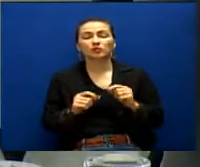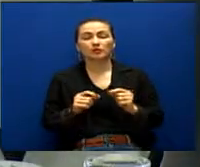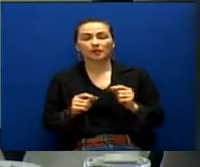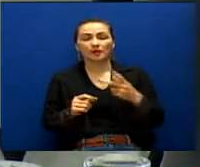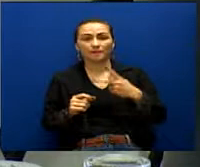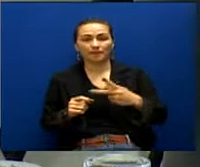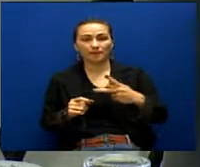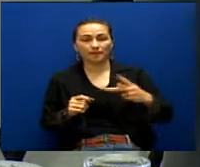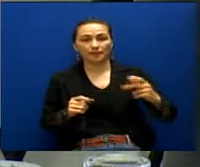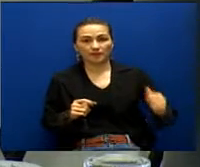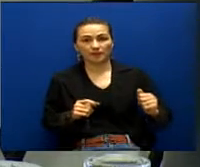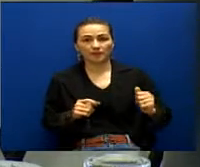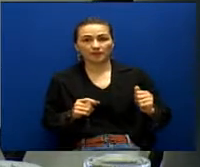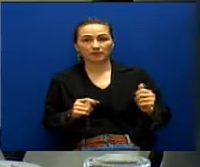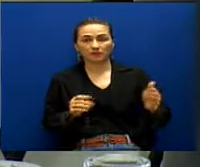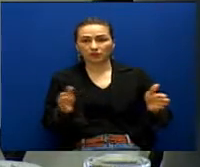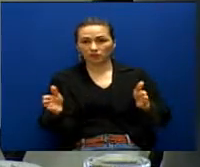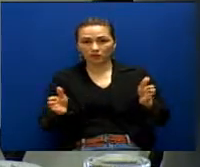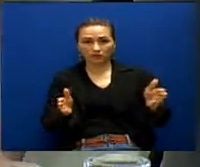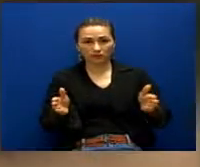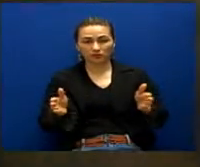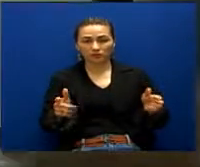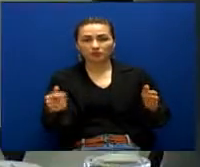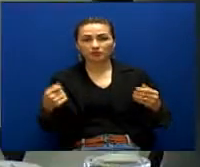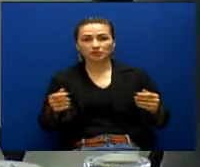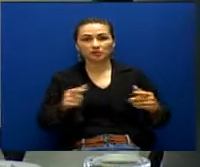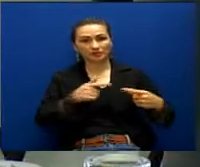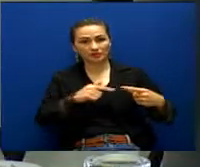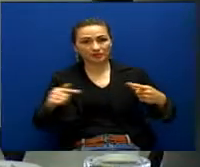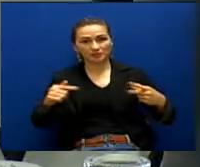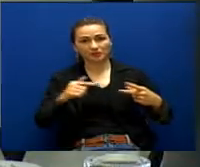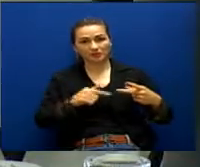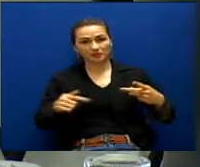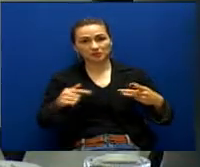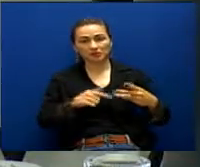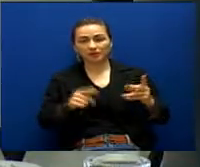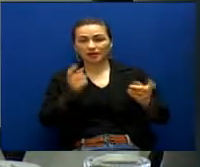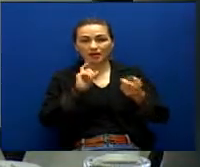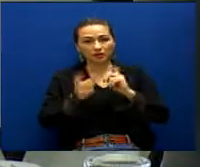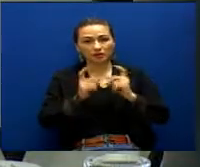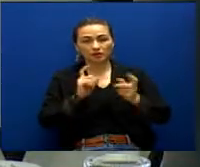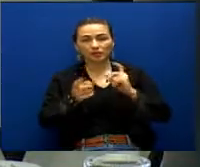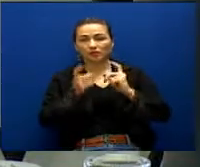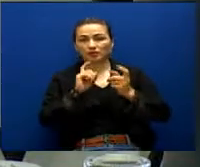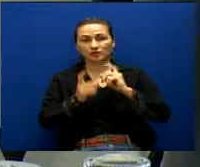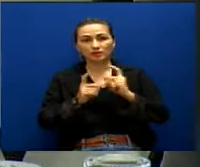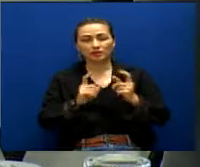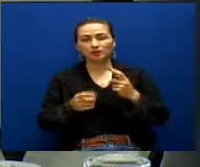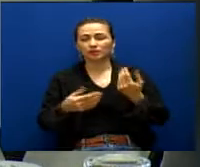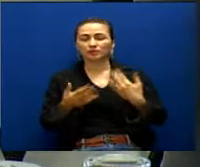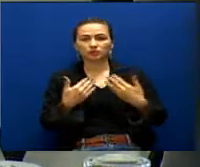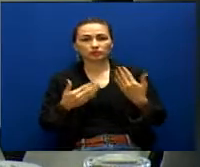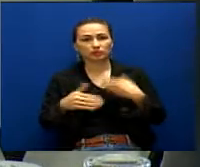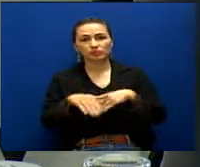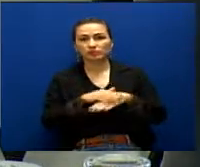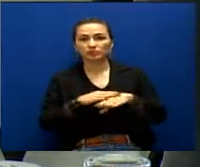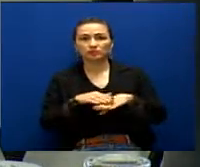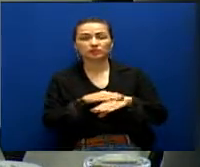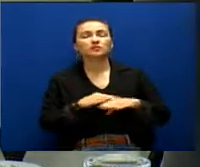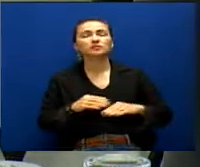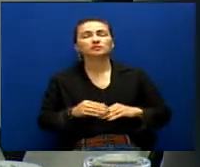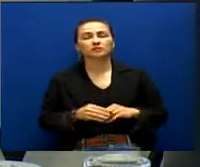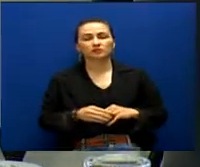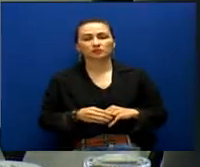menos semanais para discutir isso, pelo menos semanais, para que todos os vereadores e vereadoras possam se